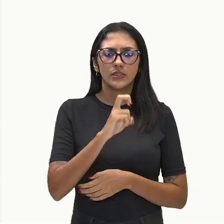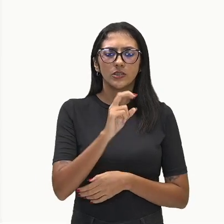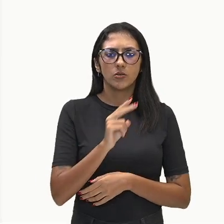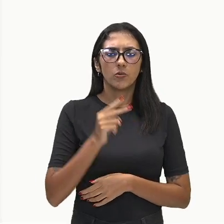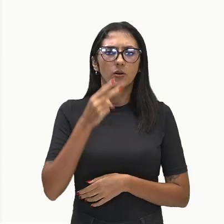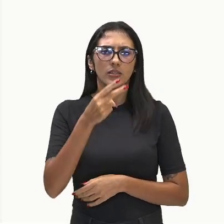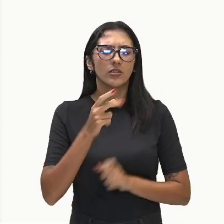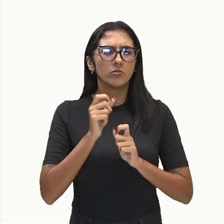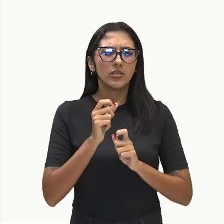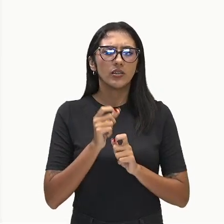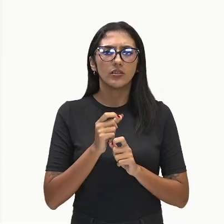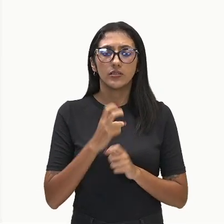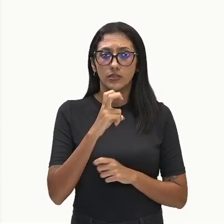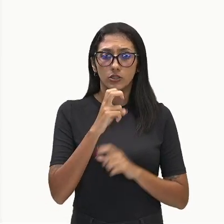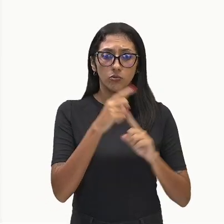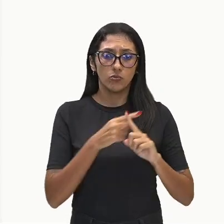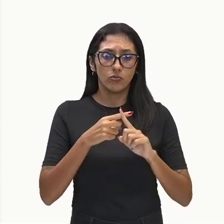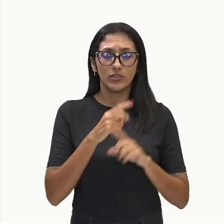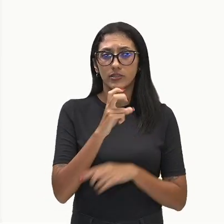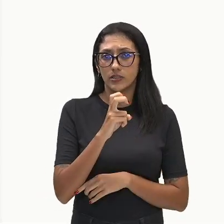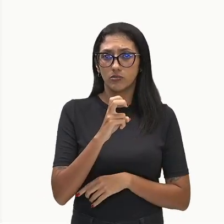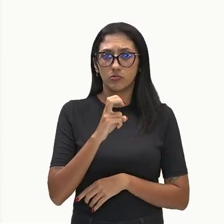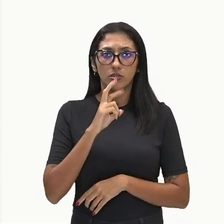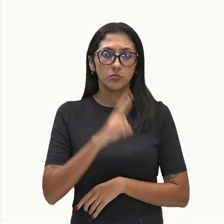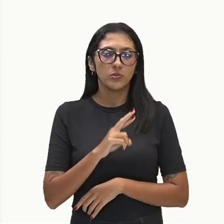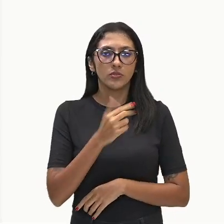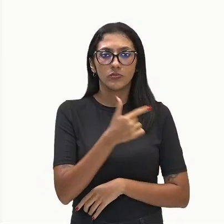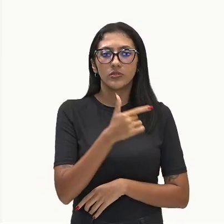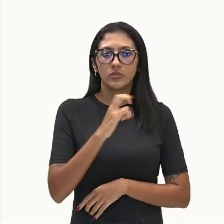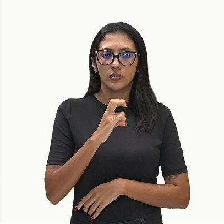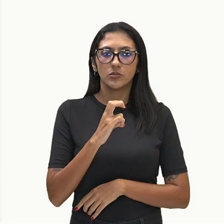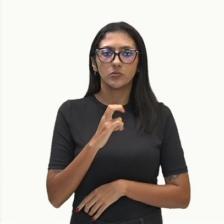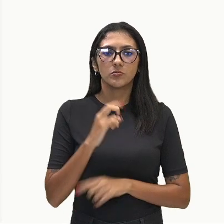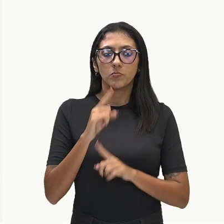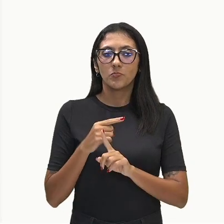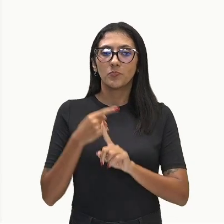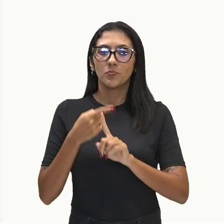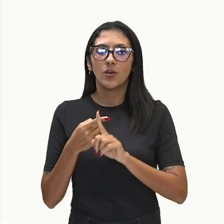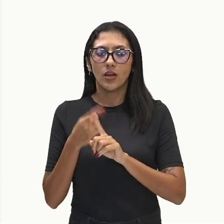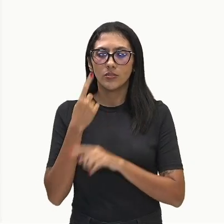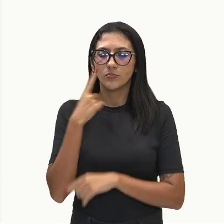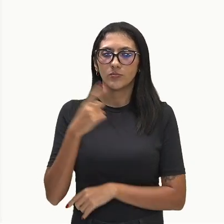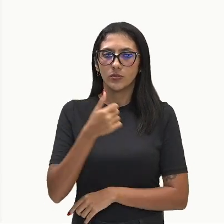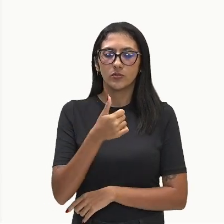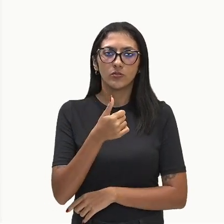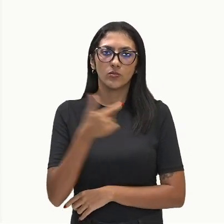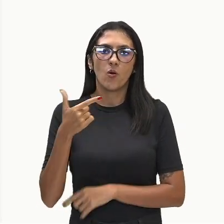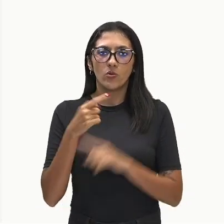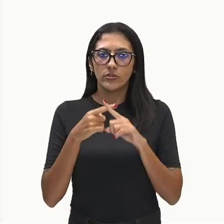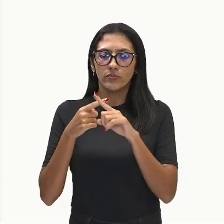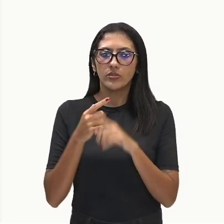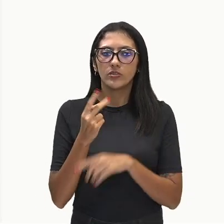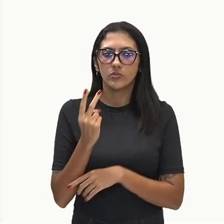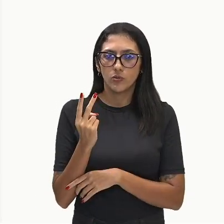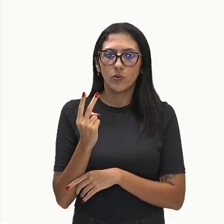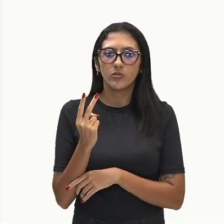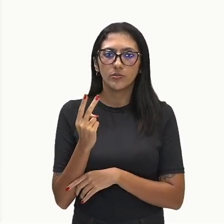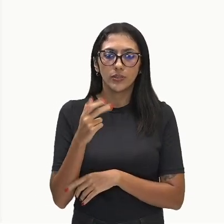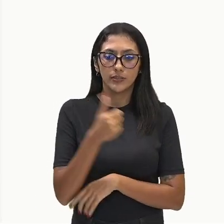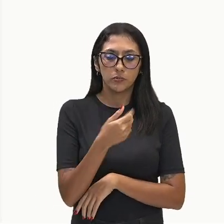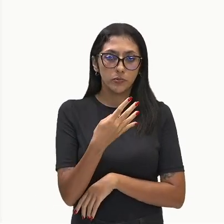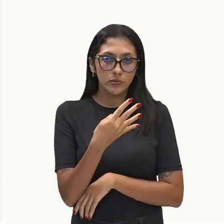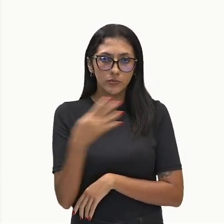5 vezes 5, que é 25. E 12 ao quadrado é 12 vezes 12, que é